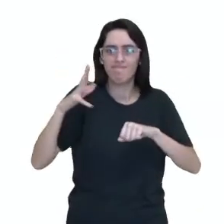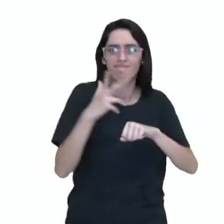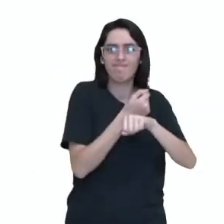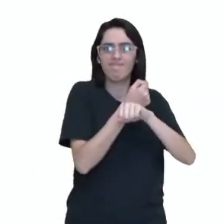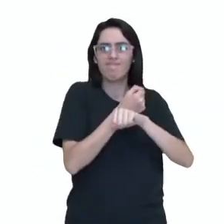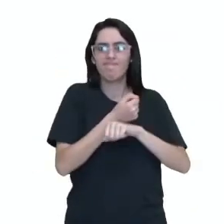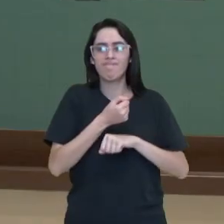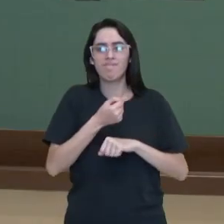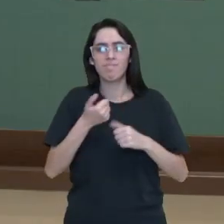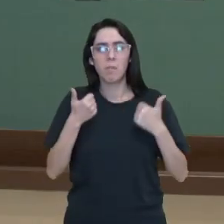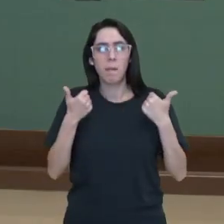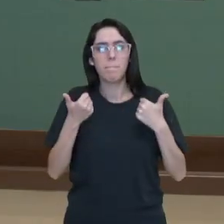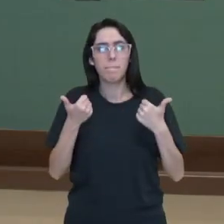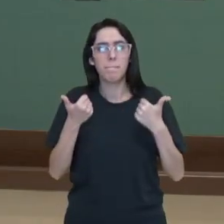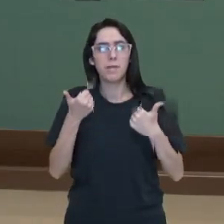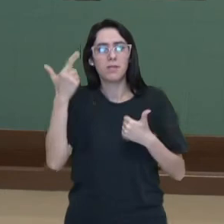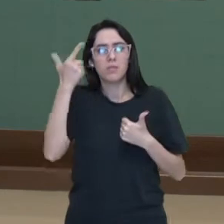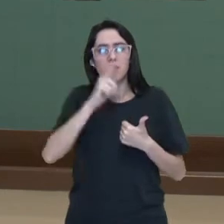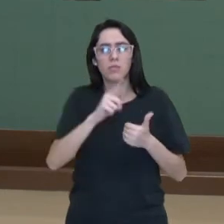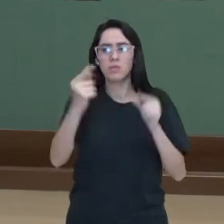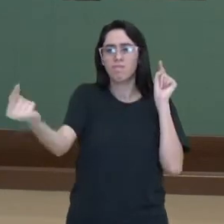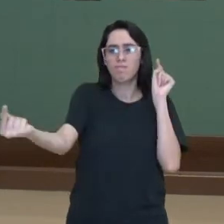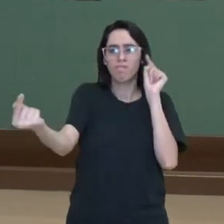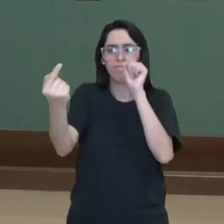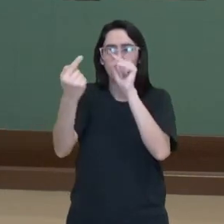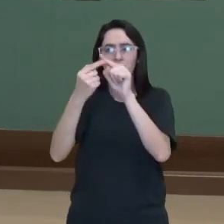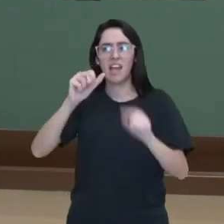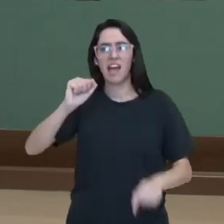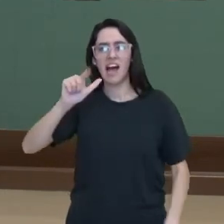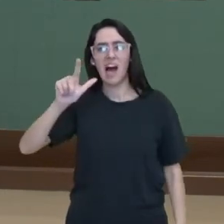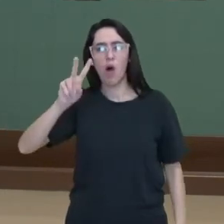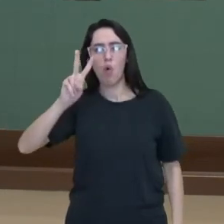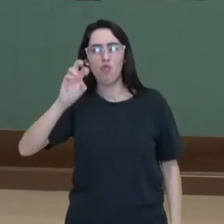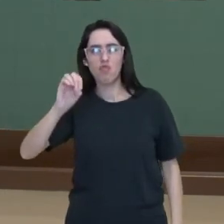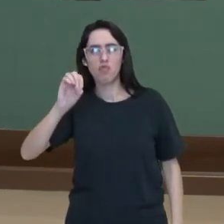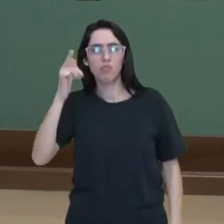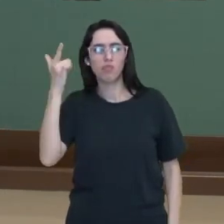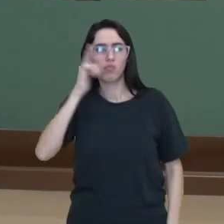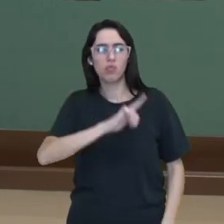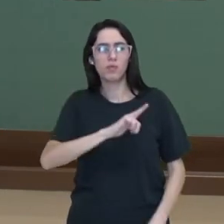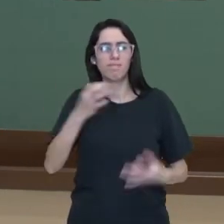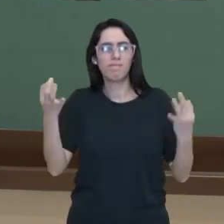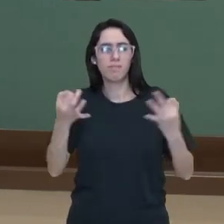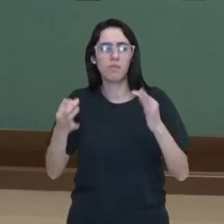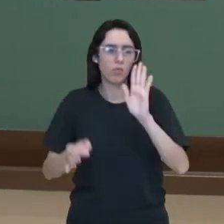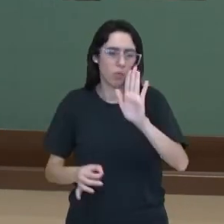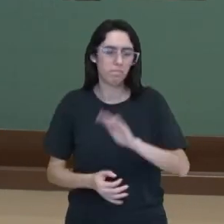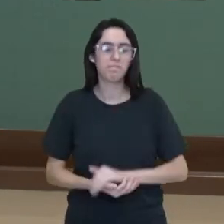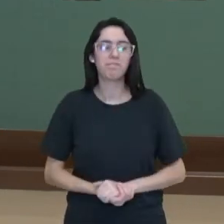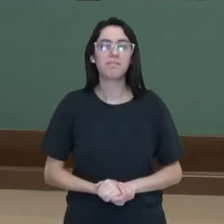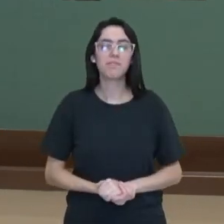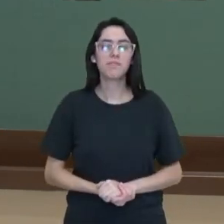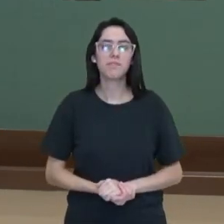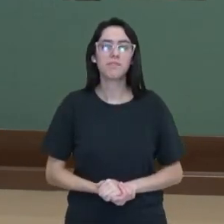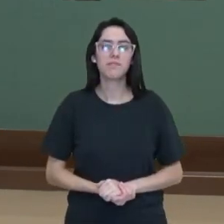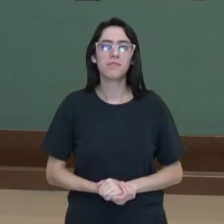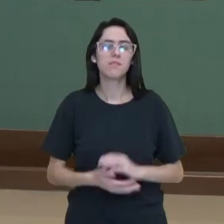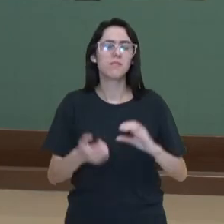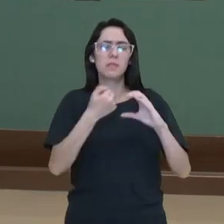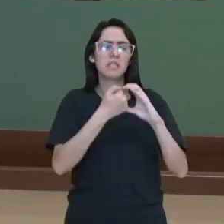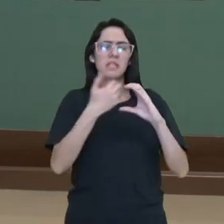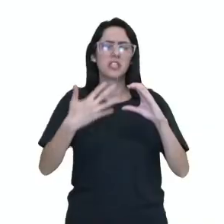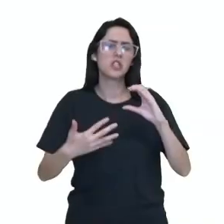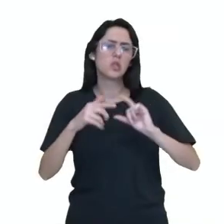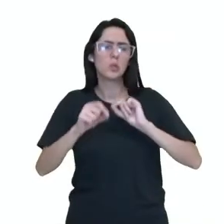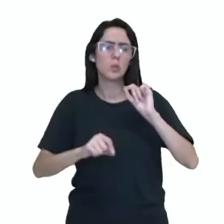eficiência em acertar o alvo ou se aproximar mais do alvo. Olha só, eles são